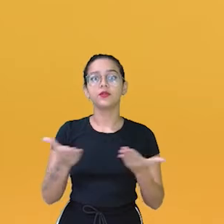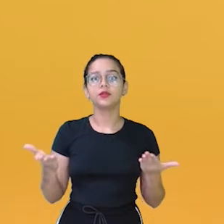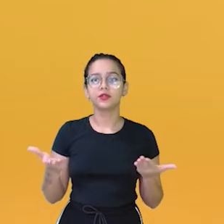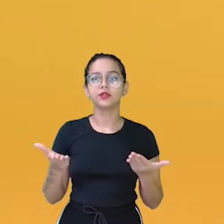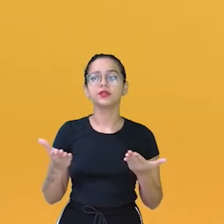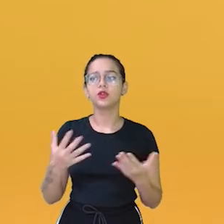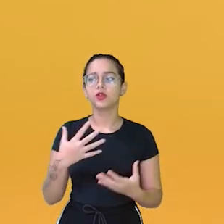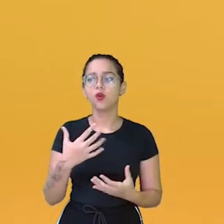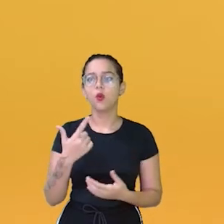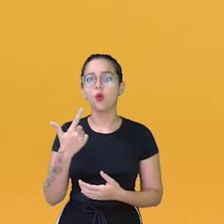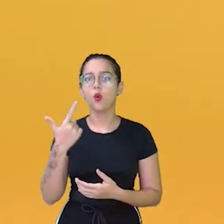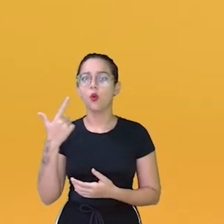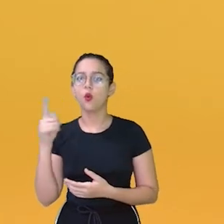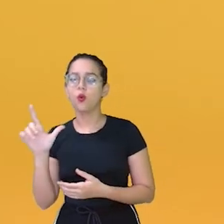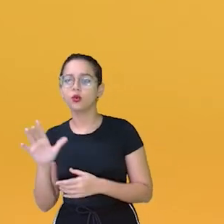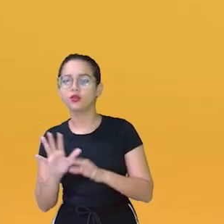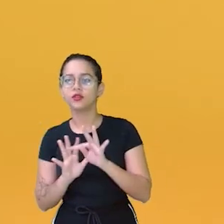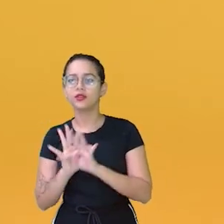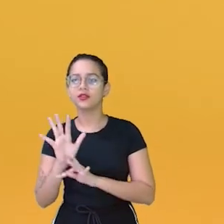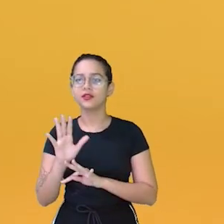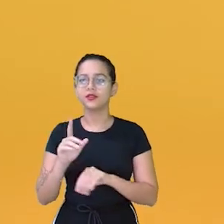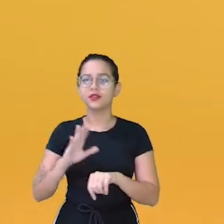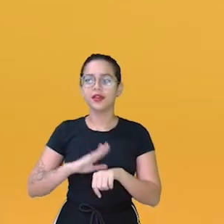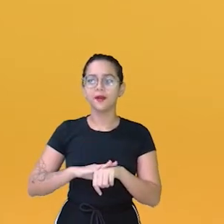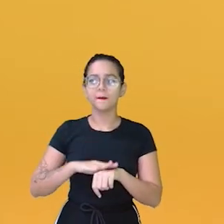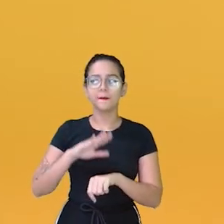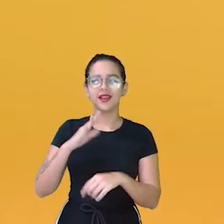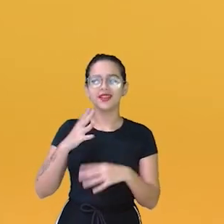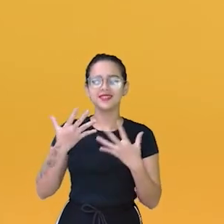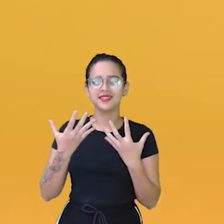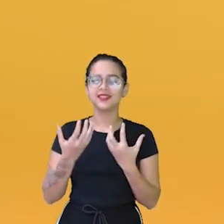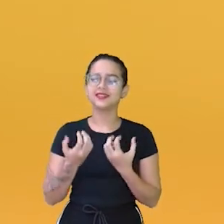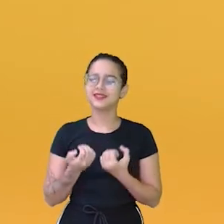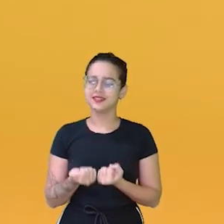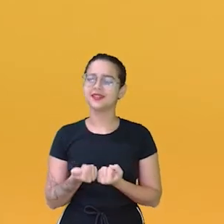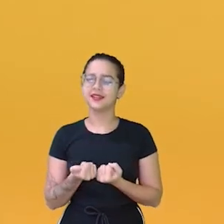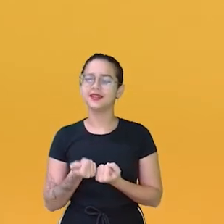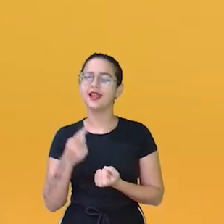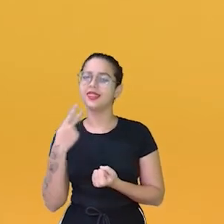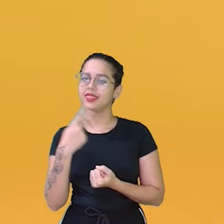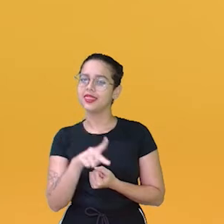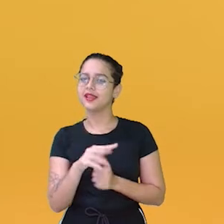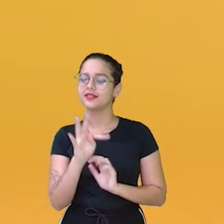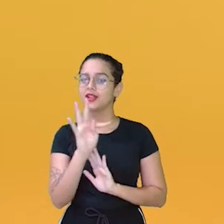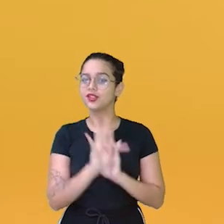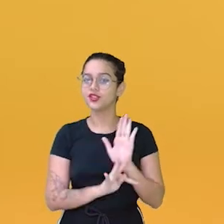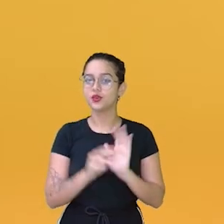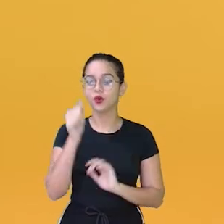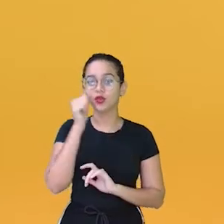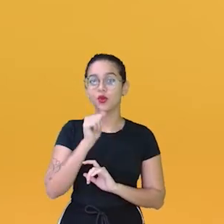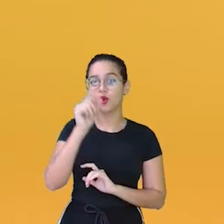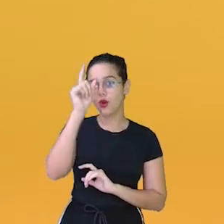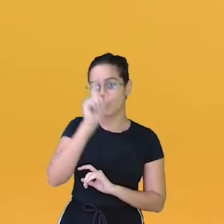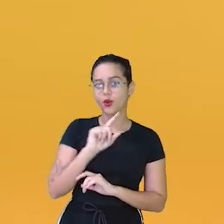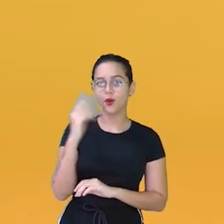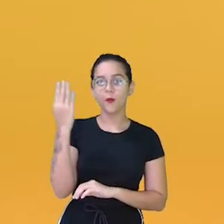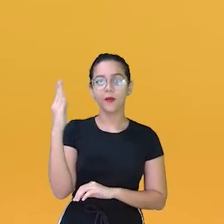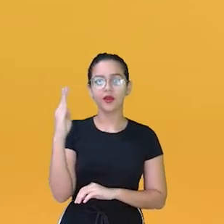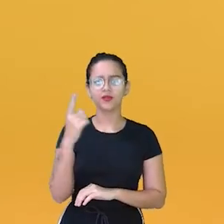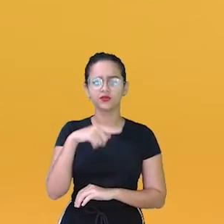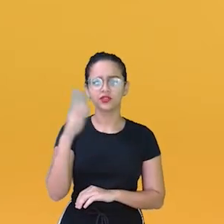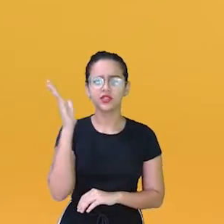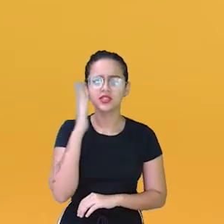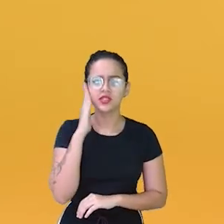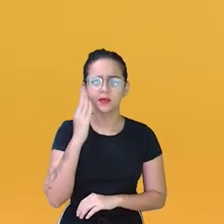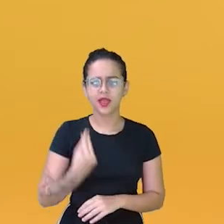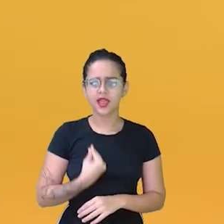uma versão que é a versão mais aceita dessa história da loura do banheiro. Você sabia